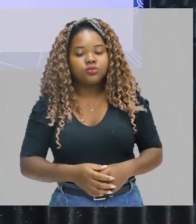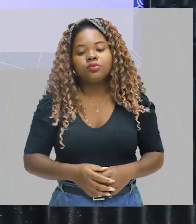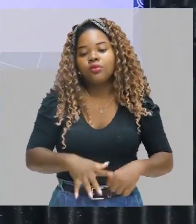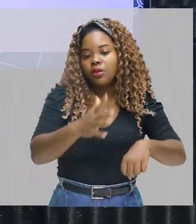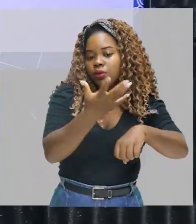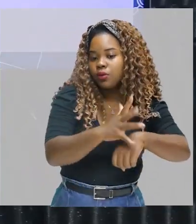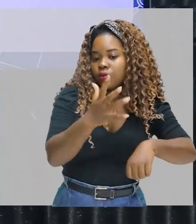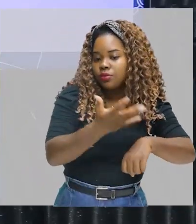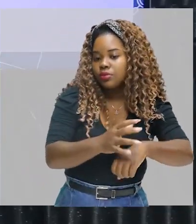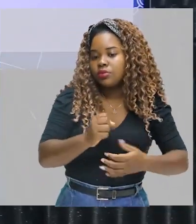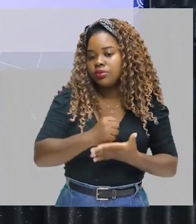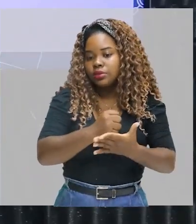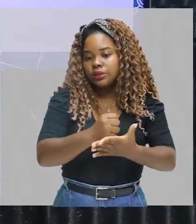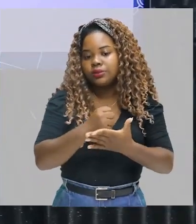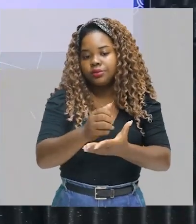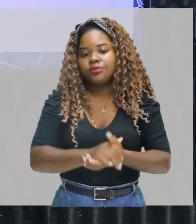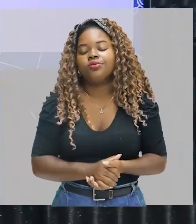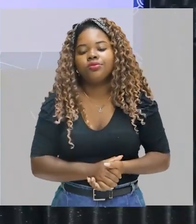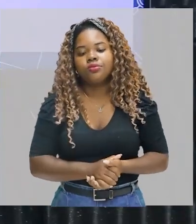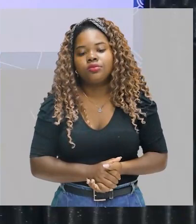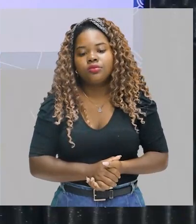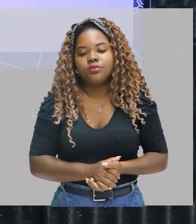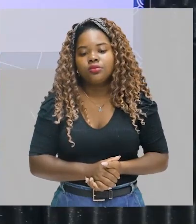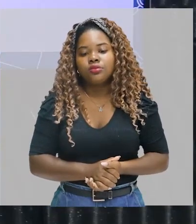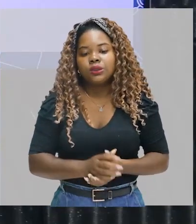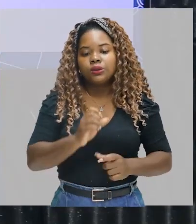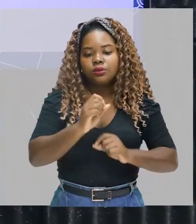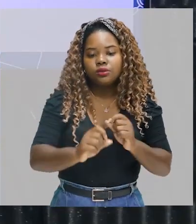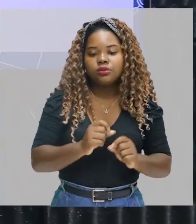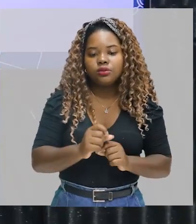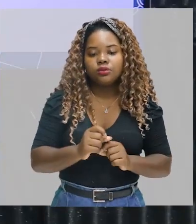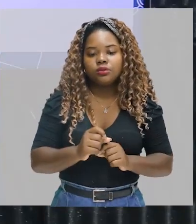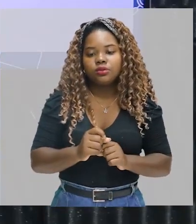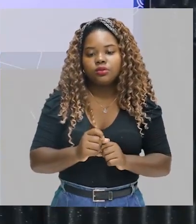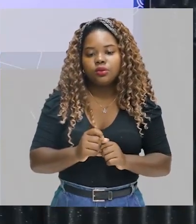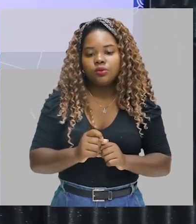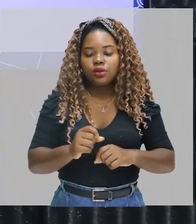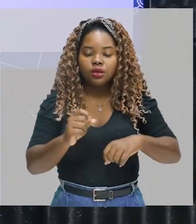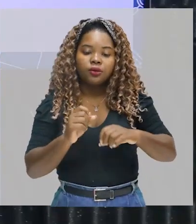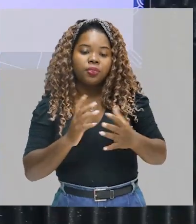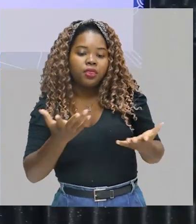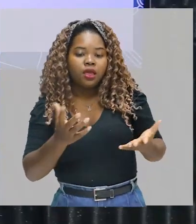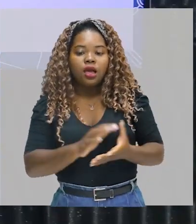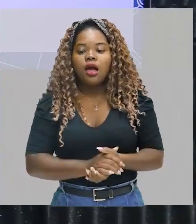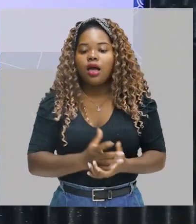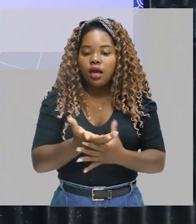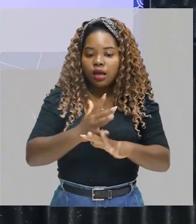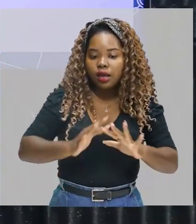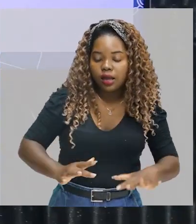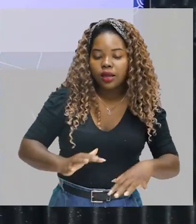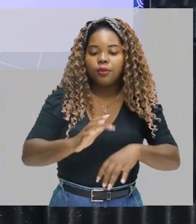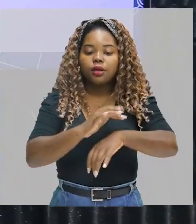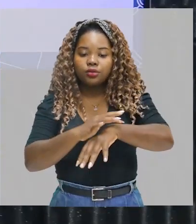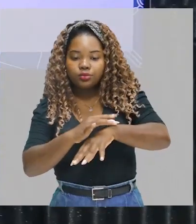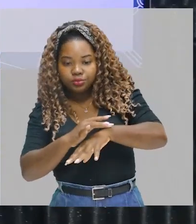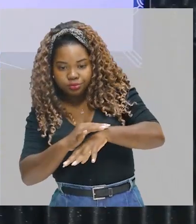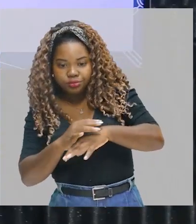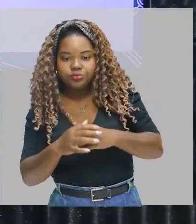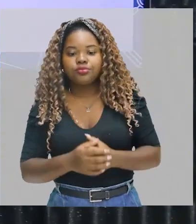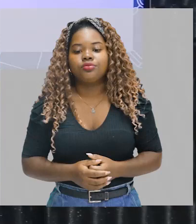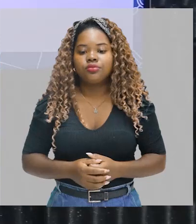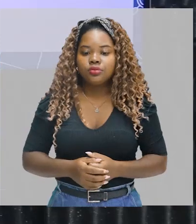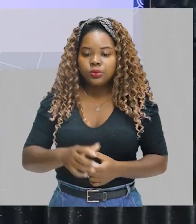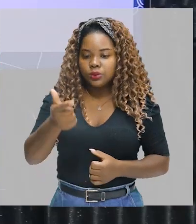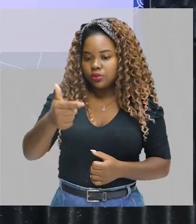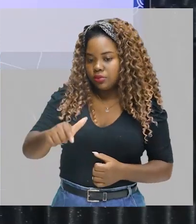treinamento desportivo ajuda na prevenção de lesões que comprometem a continuidade dos exercícios.